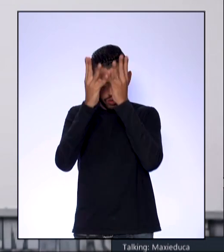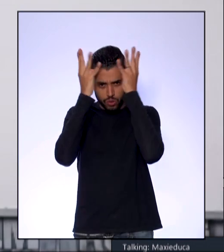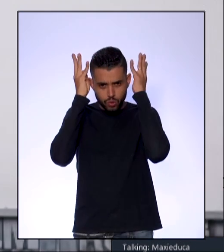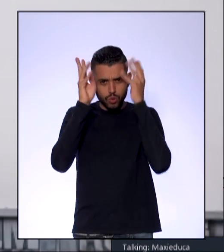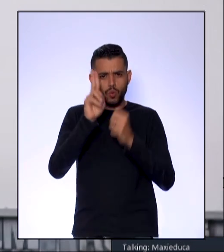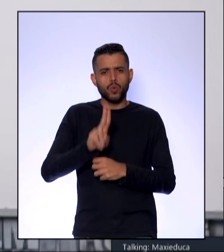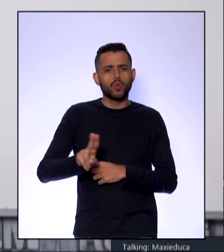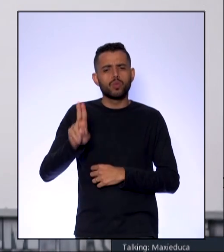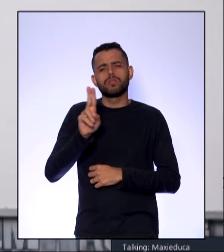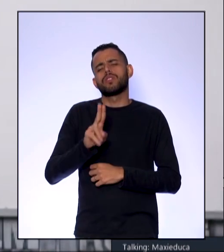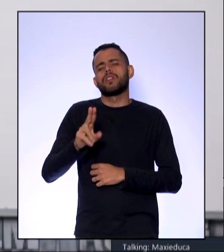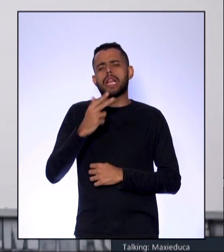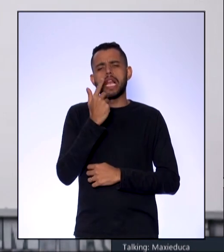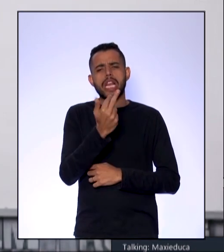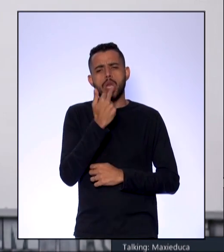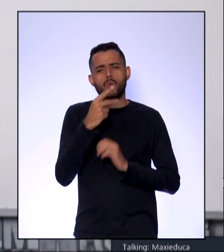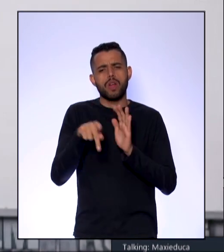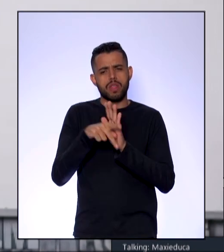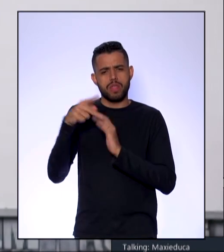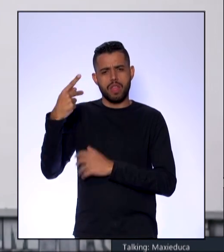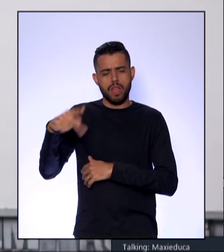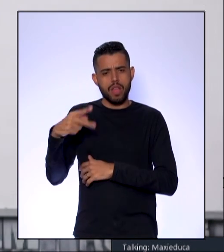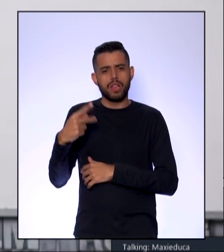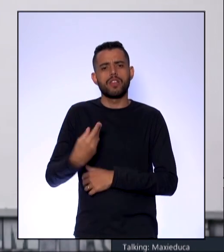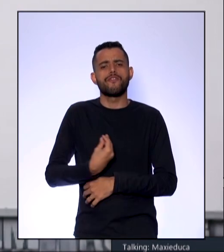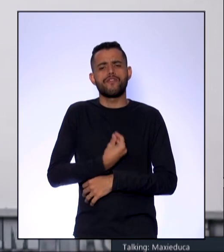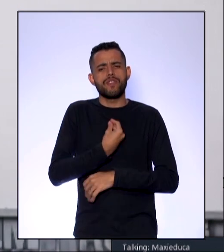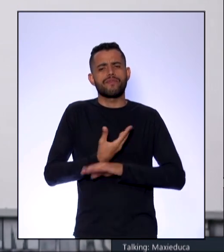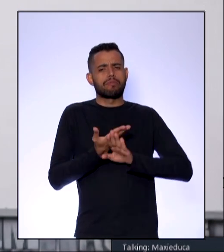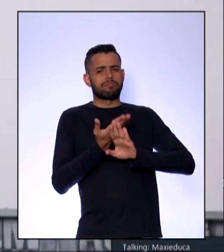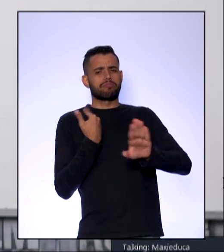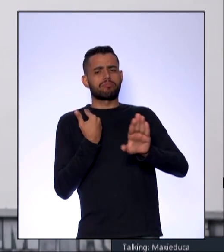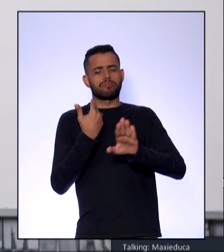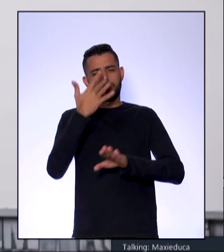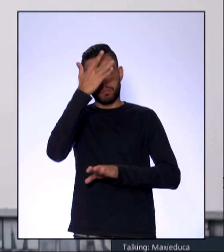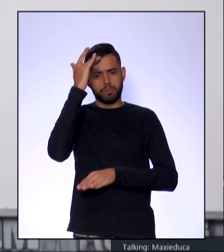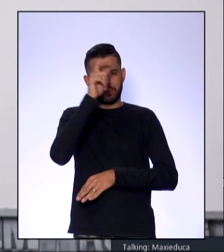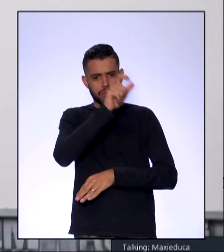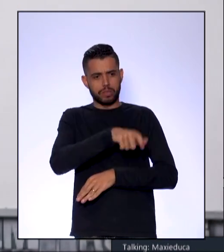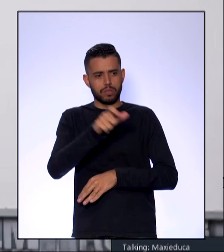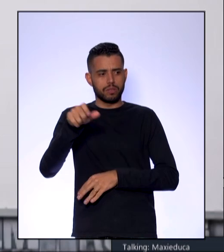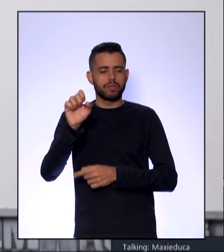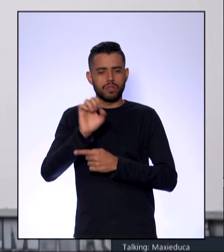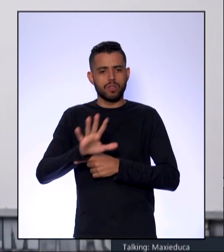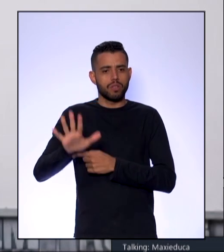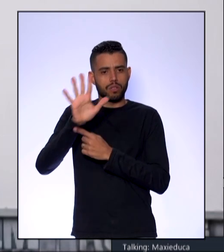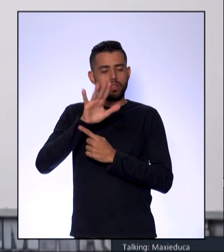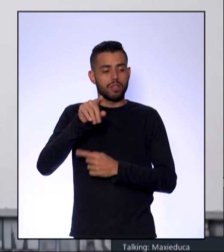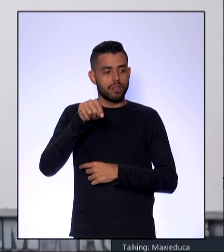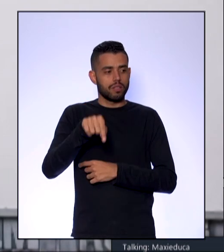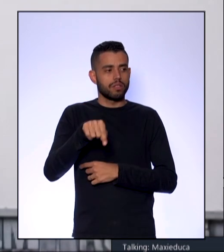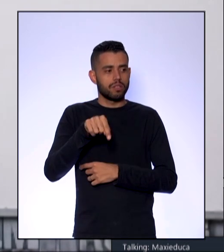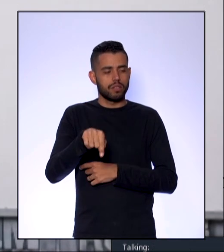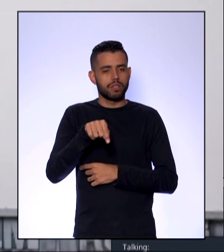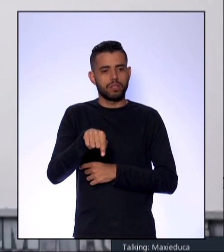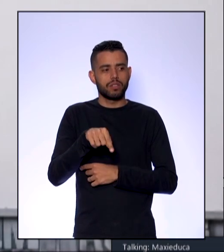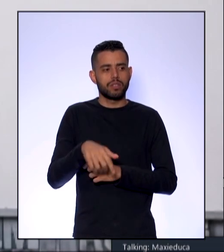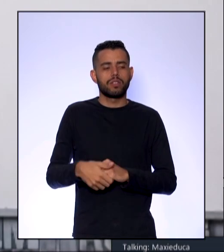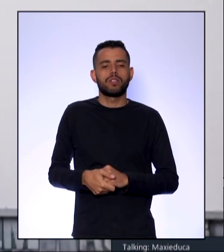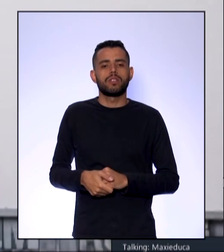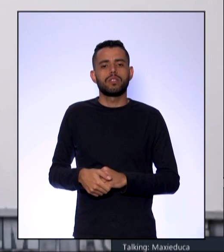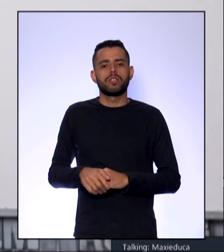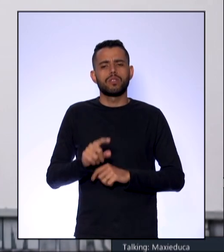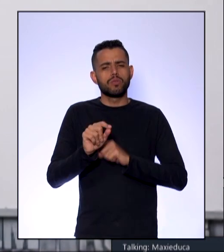o seu tronco linguístico, que ainda vive isolado do homem branco, este índio, olha só,